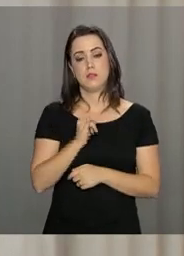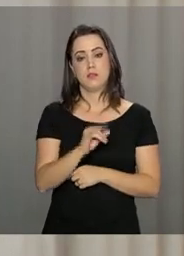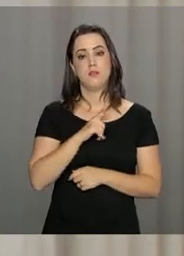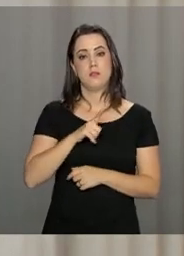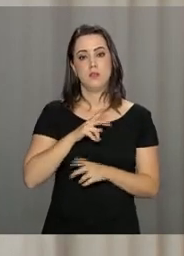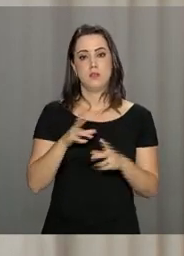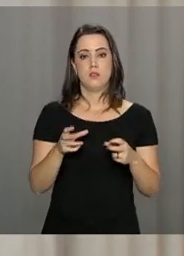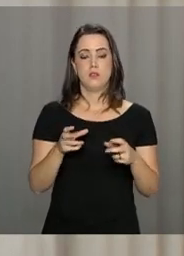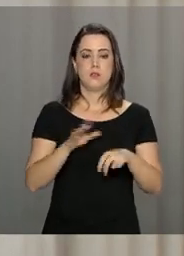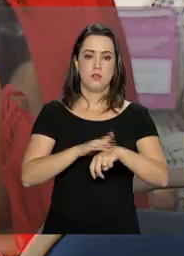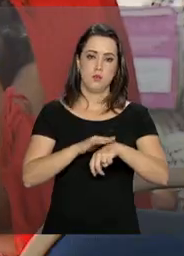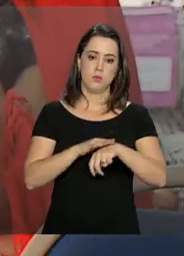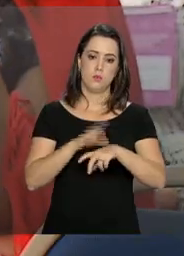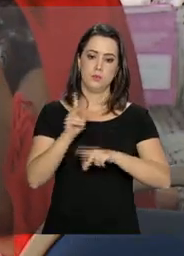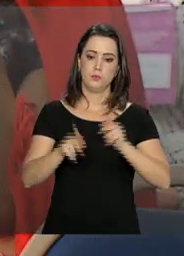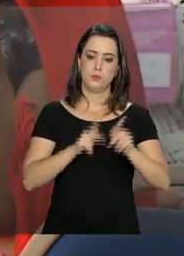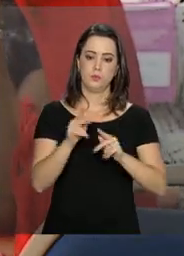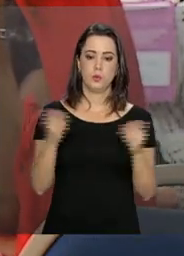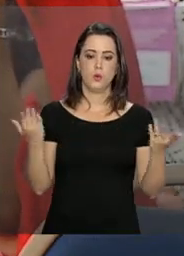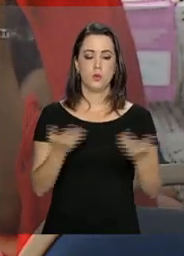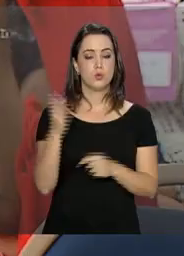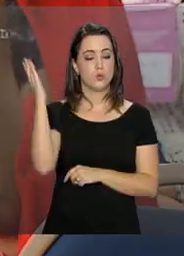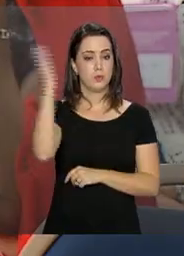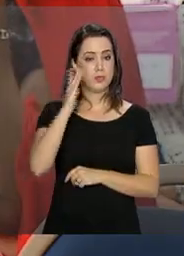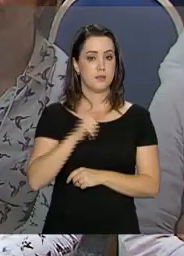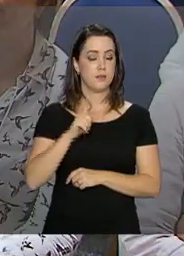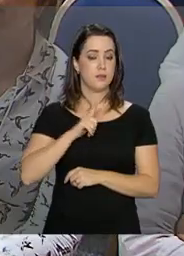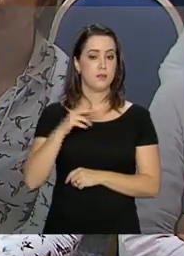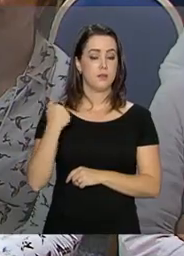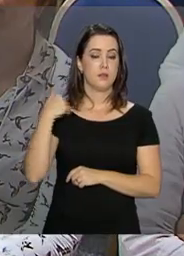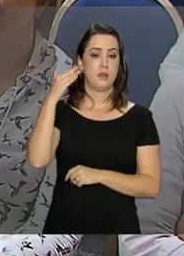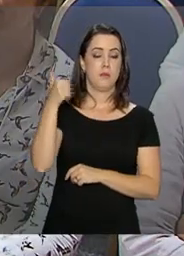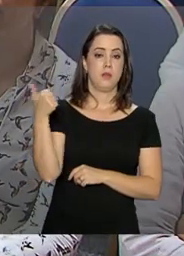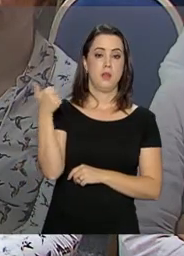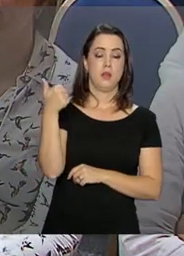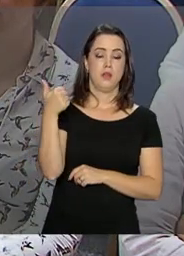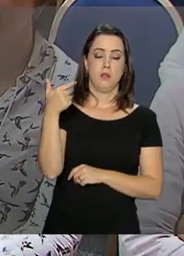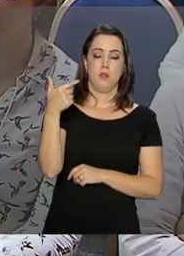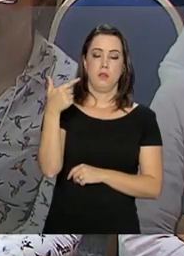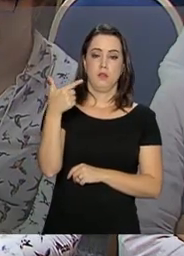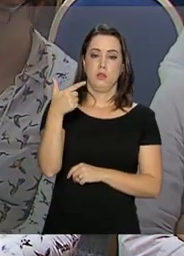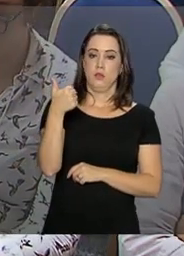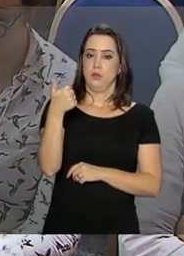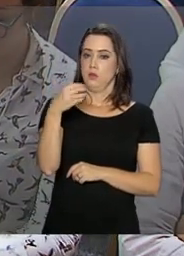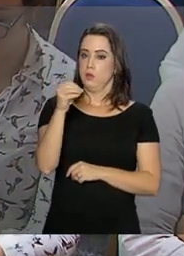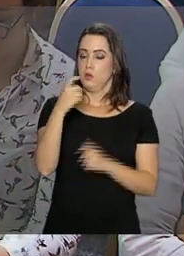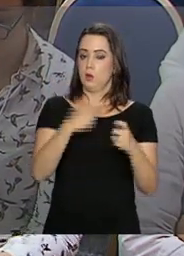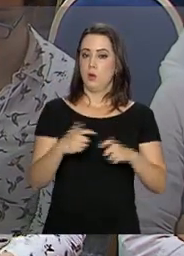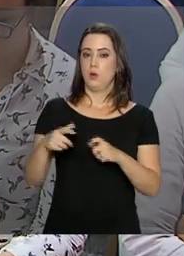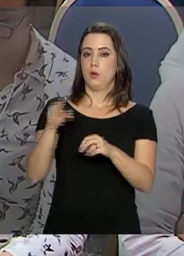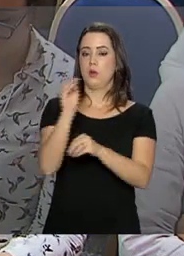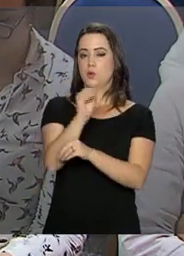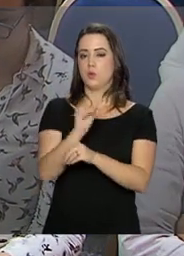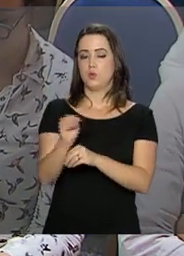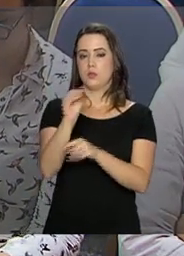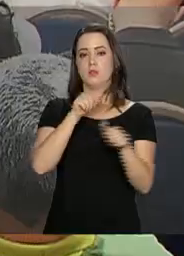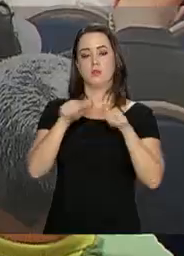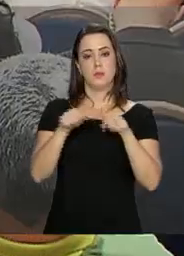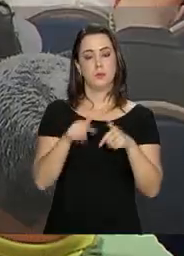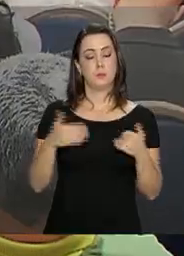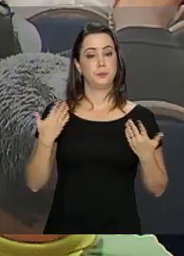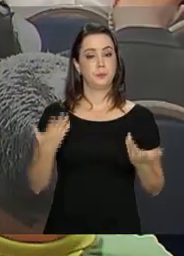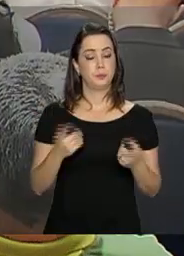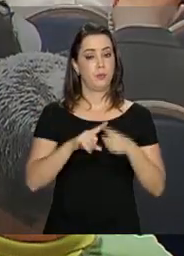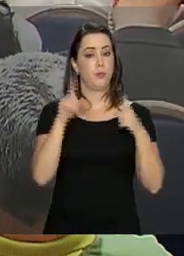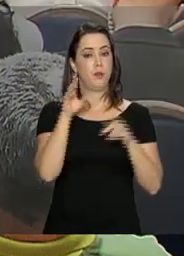ter adoecimento da população. Hoje, o Brasil possui mais de 210 centros de referência em saúde do trabalhador,